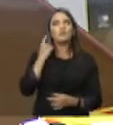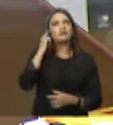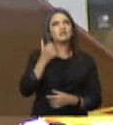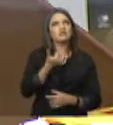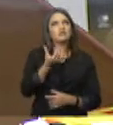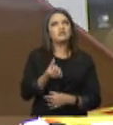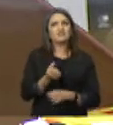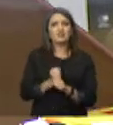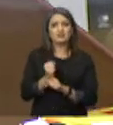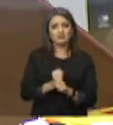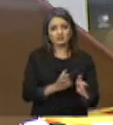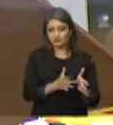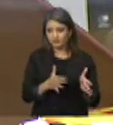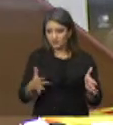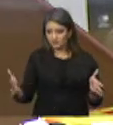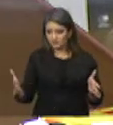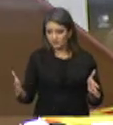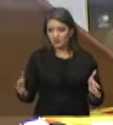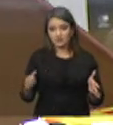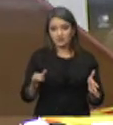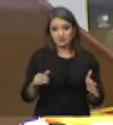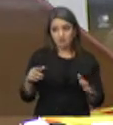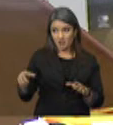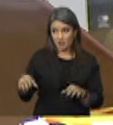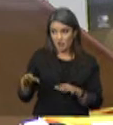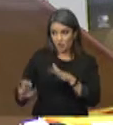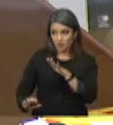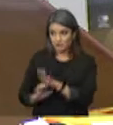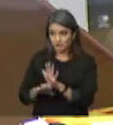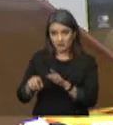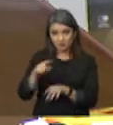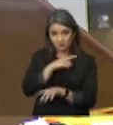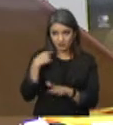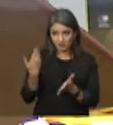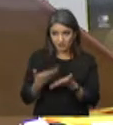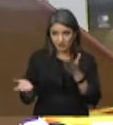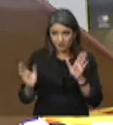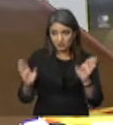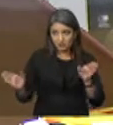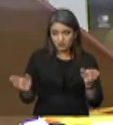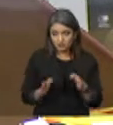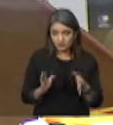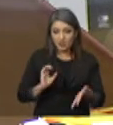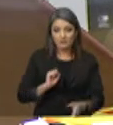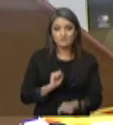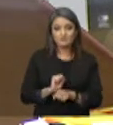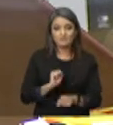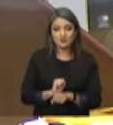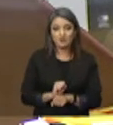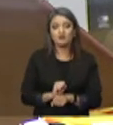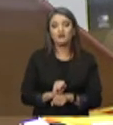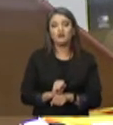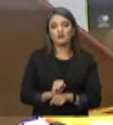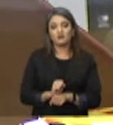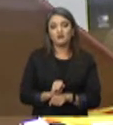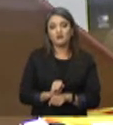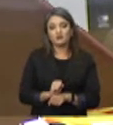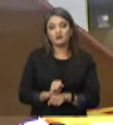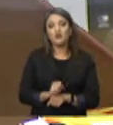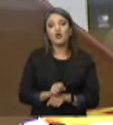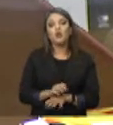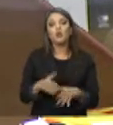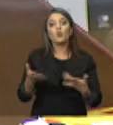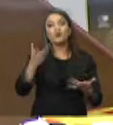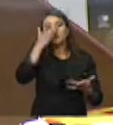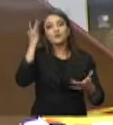em 16 anos prescreve a pretensão punitiva do estado pela Pena em abstrato em relação à crime que tem a pena privativa